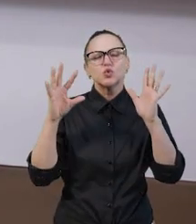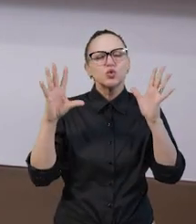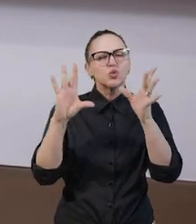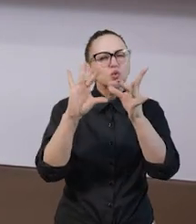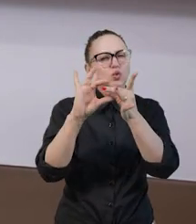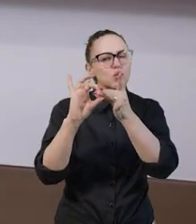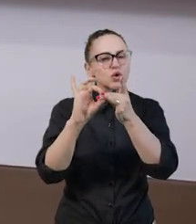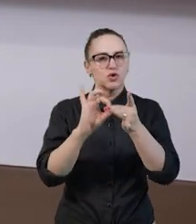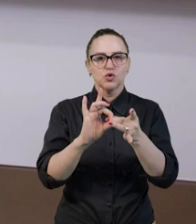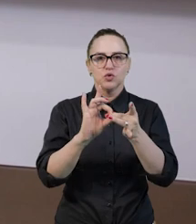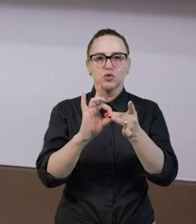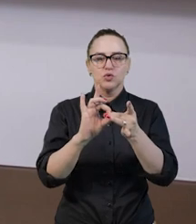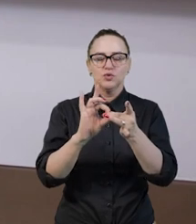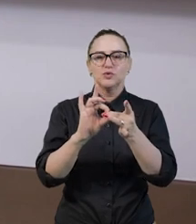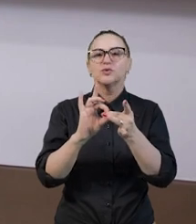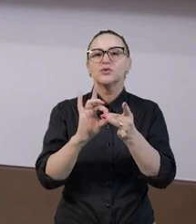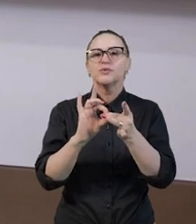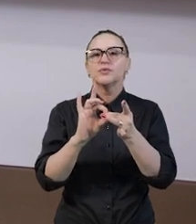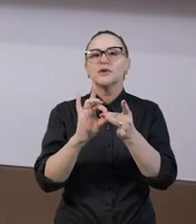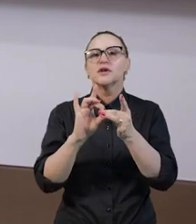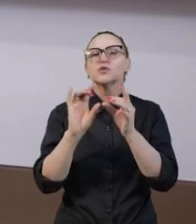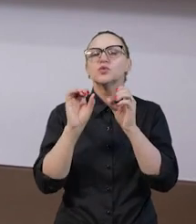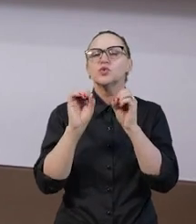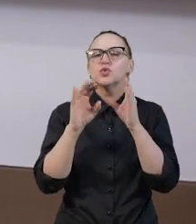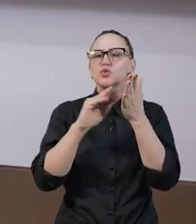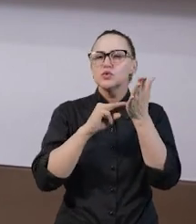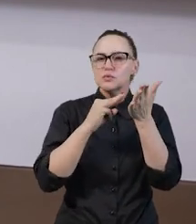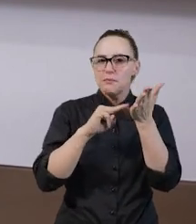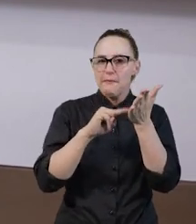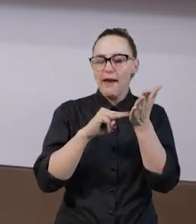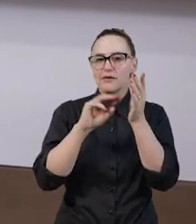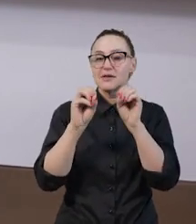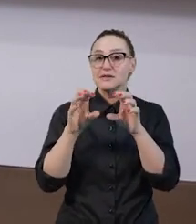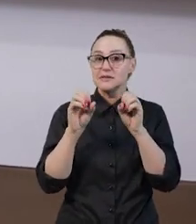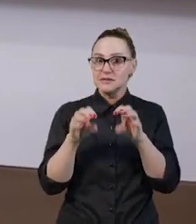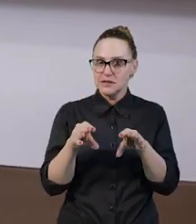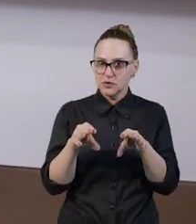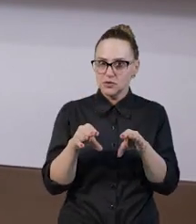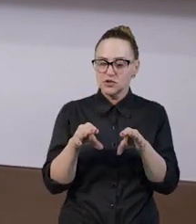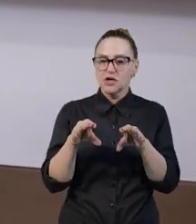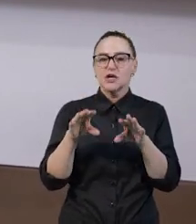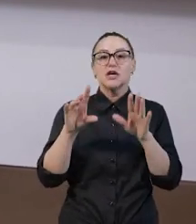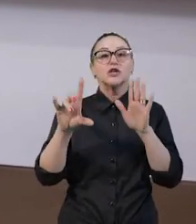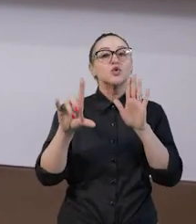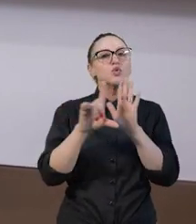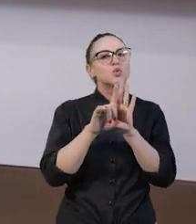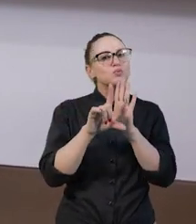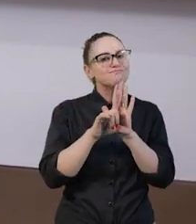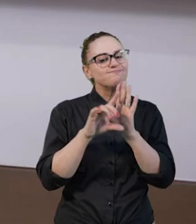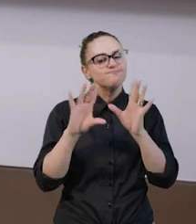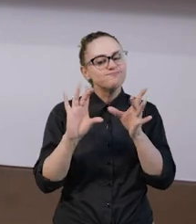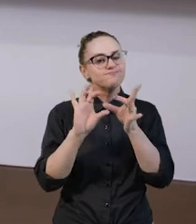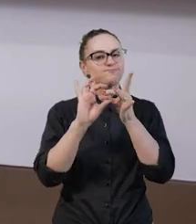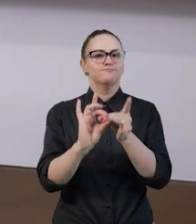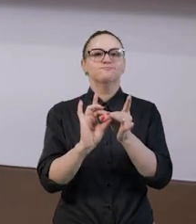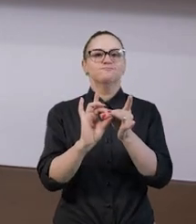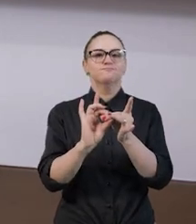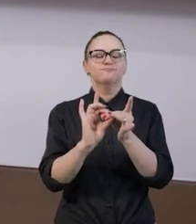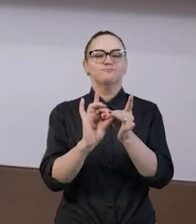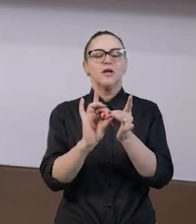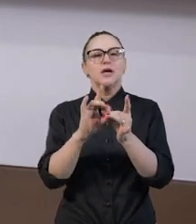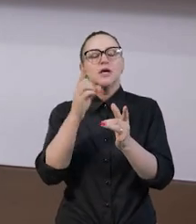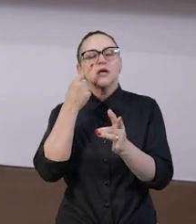e os dispositivos legais Além disso nós temos que observar que o nosso olhar reflexivo